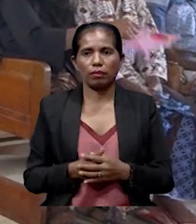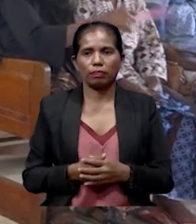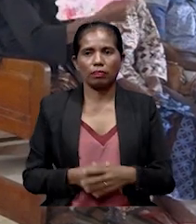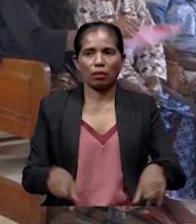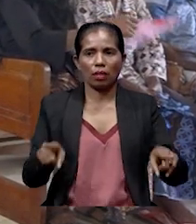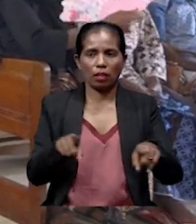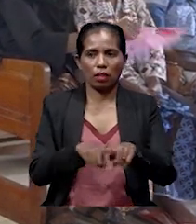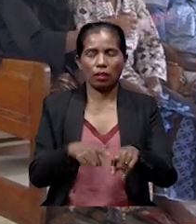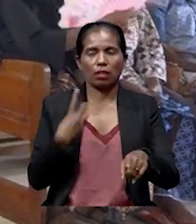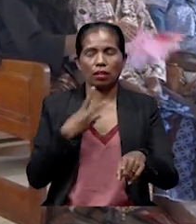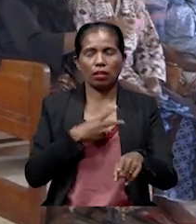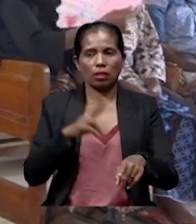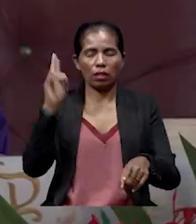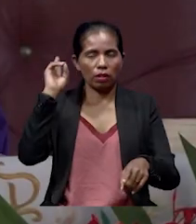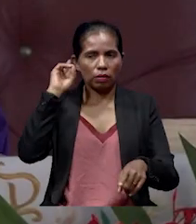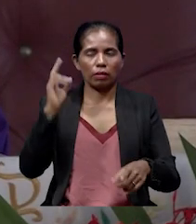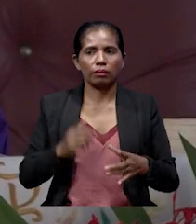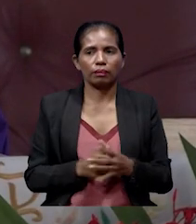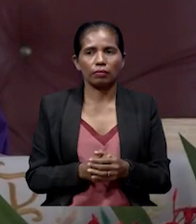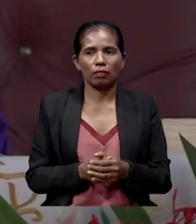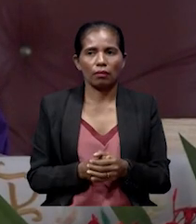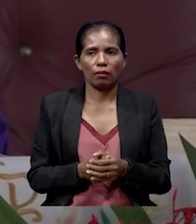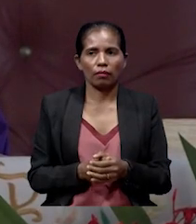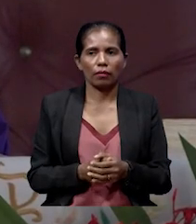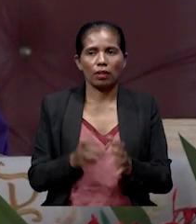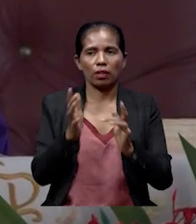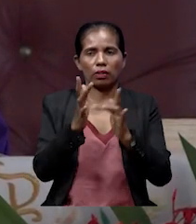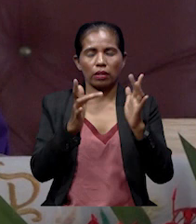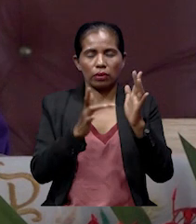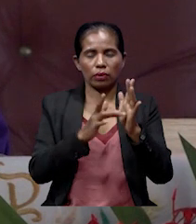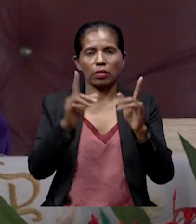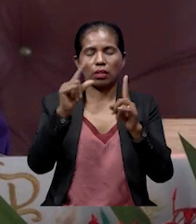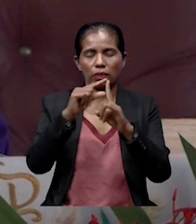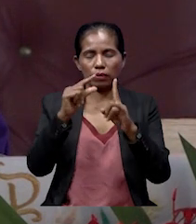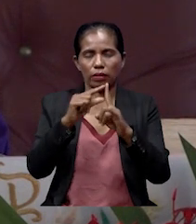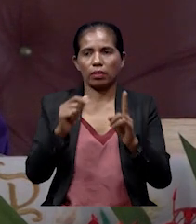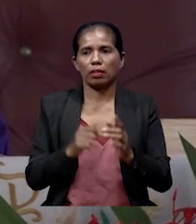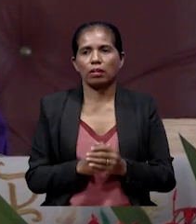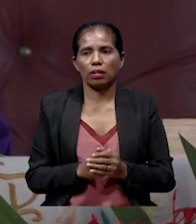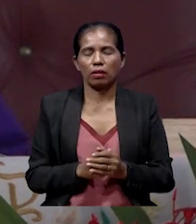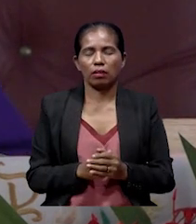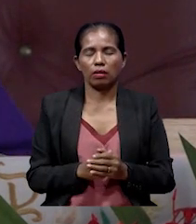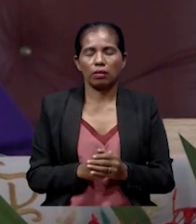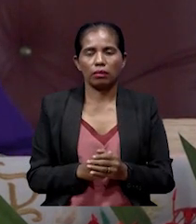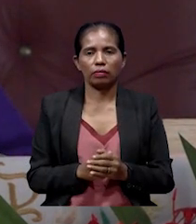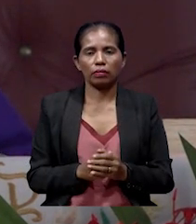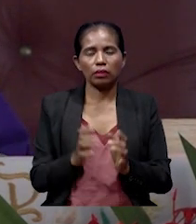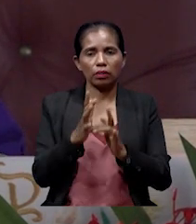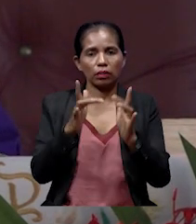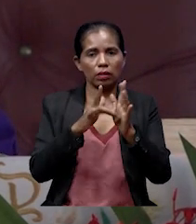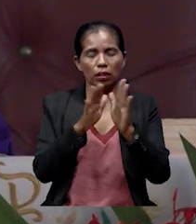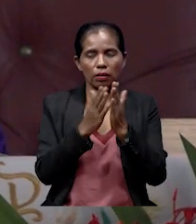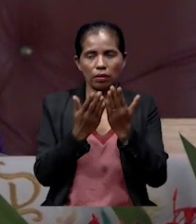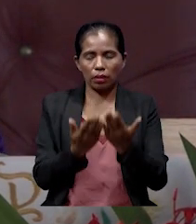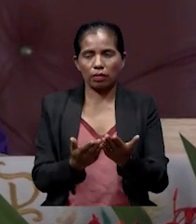Hanesan oi terrona Itana Jesus Cristo de Lefuan e a Evangelho. E